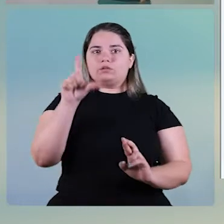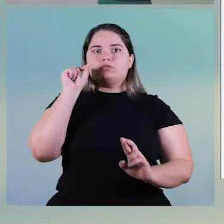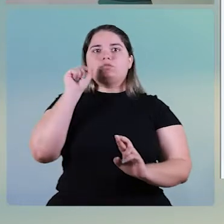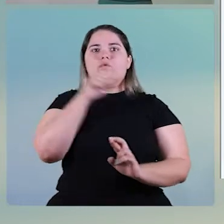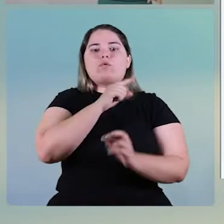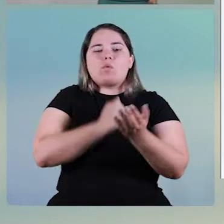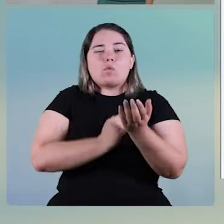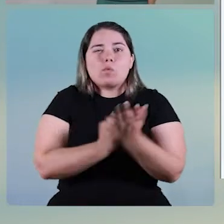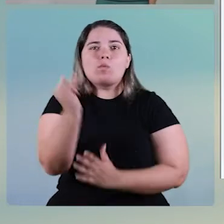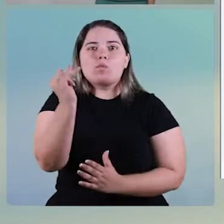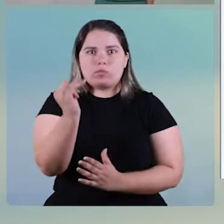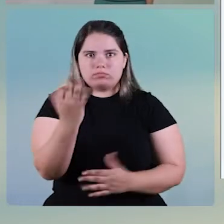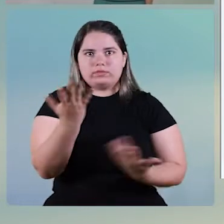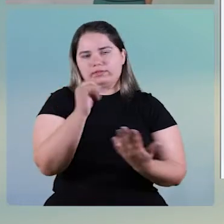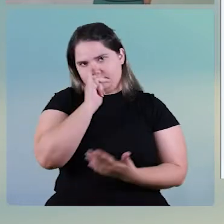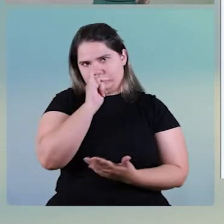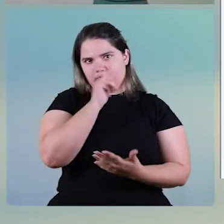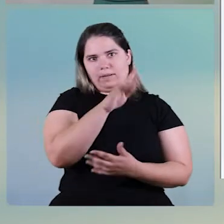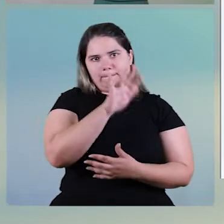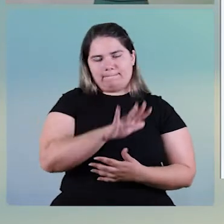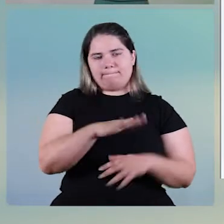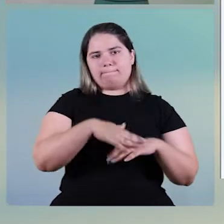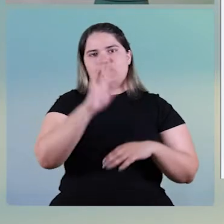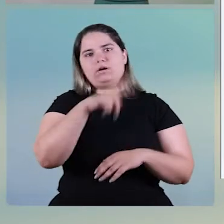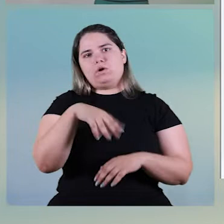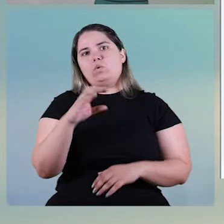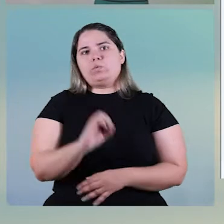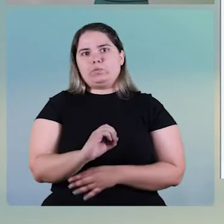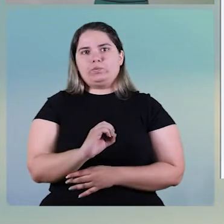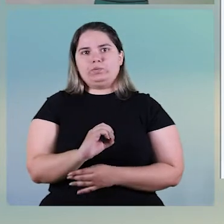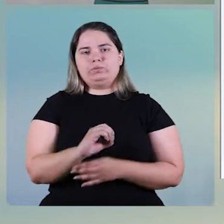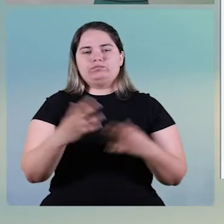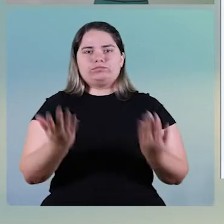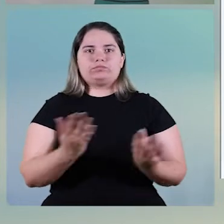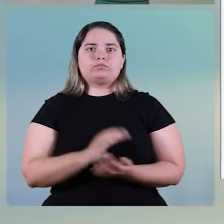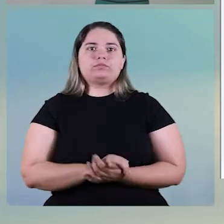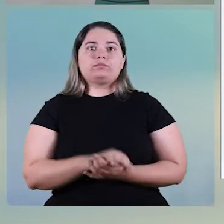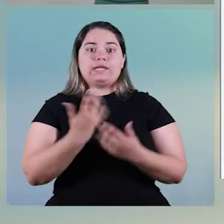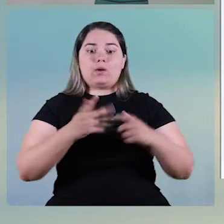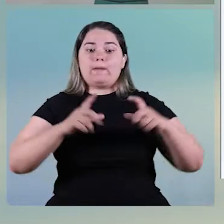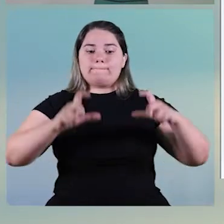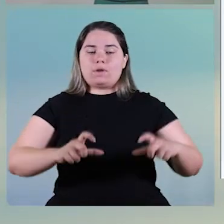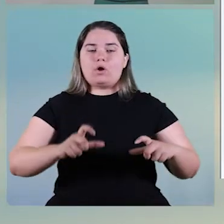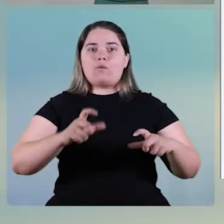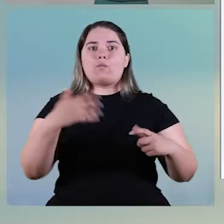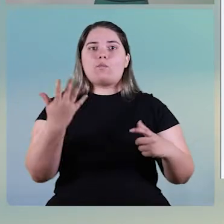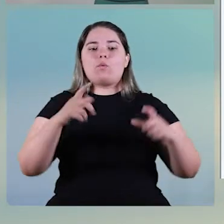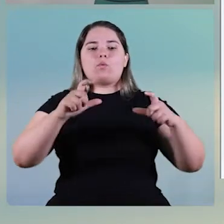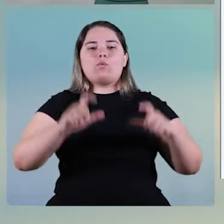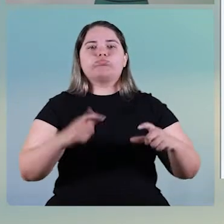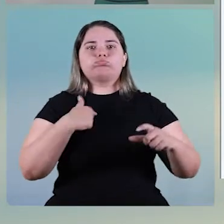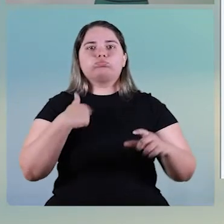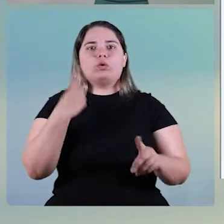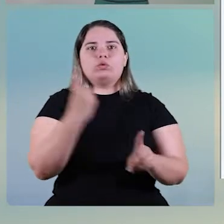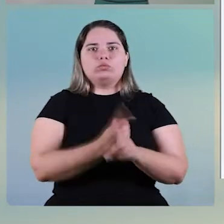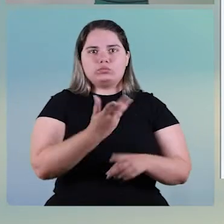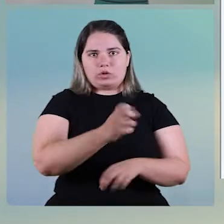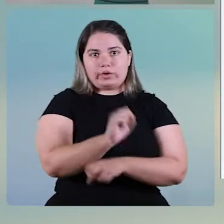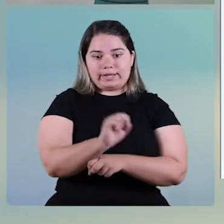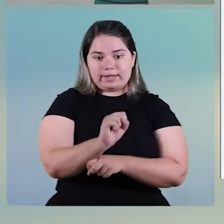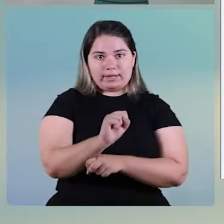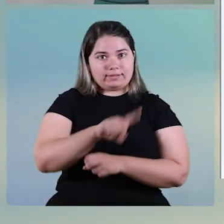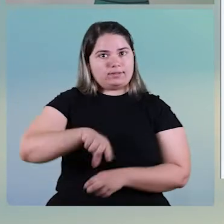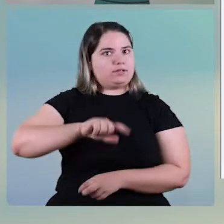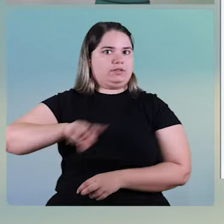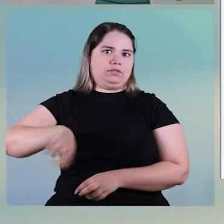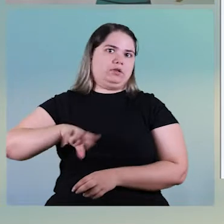origem de um sistema de coordenadas. Pronto, então a posição é o local em que ele se encontra. Não significa dizer que ele